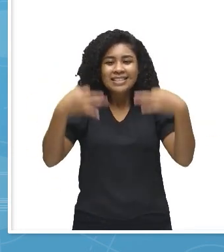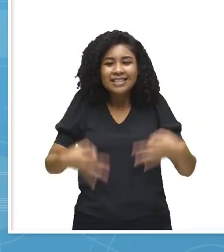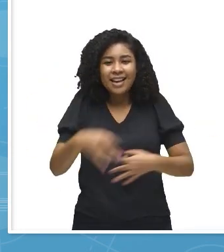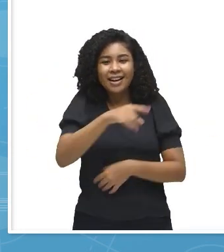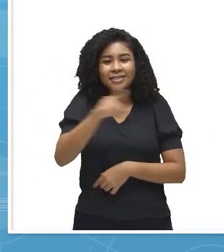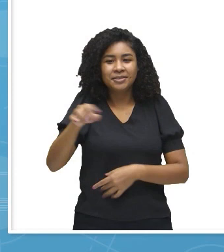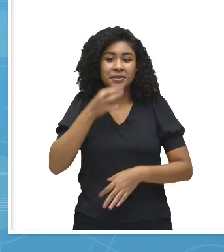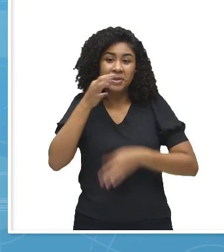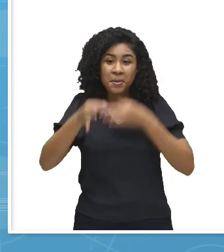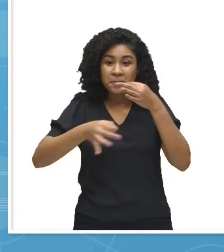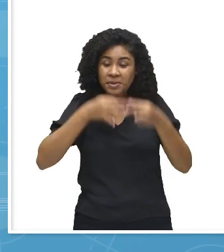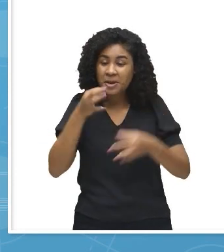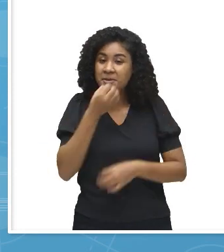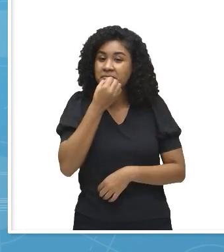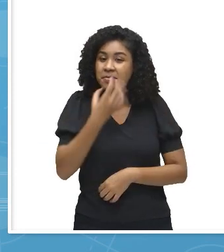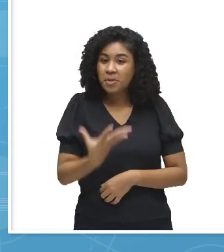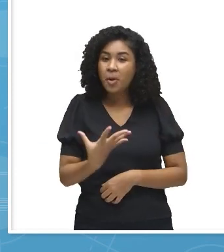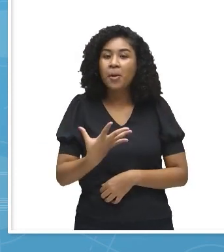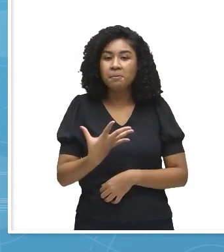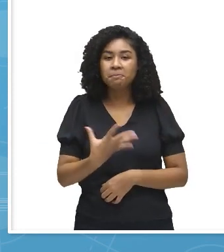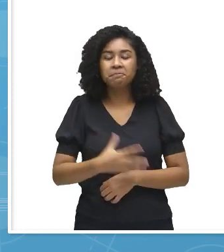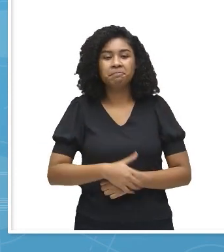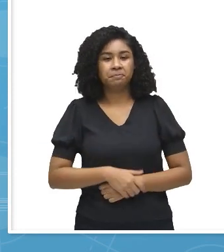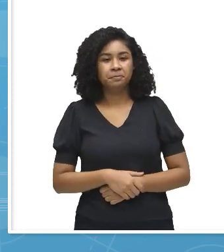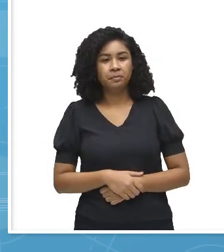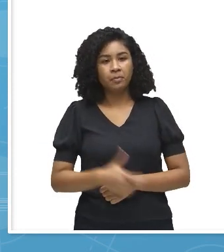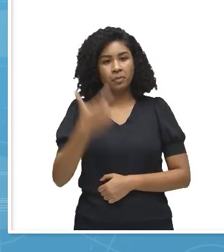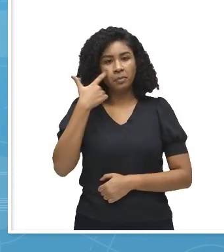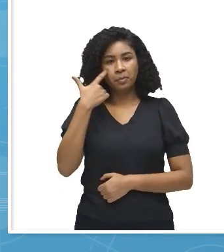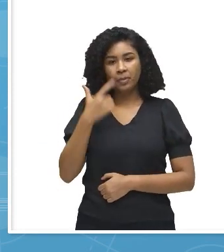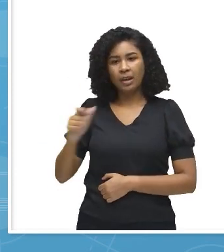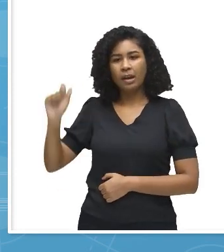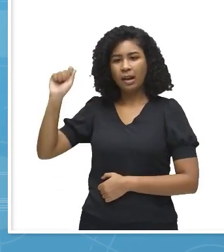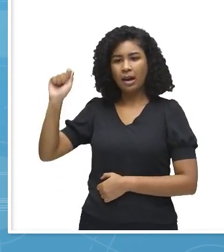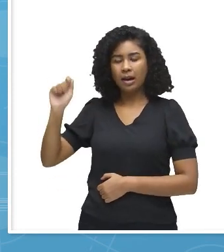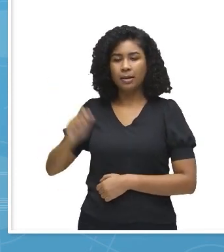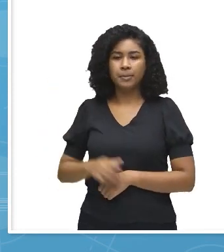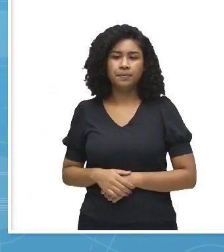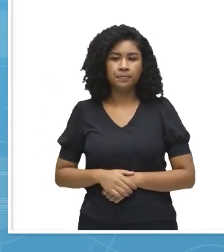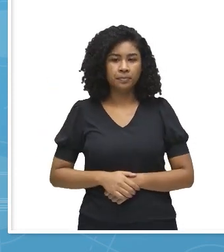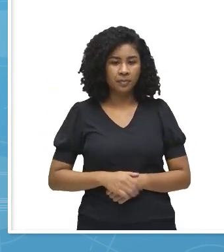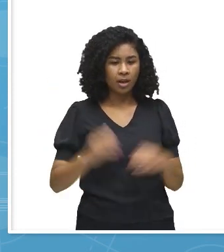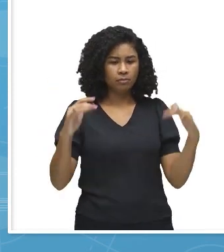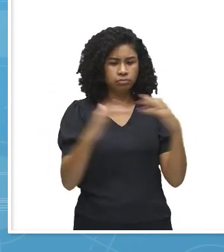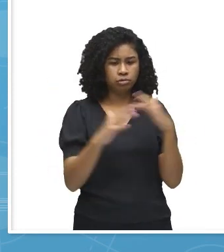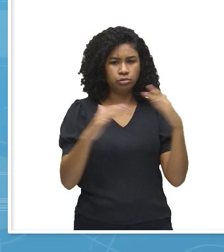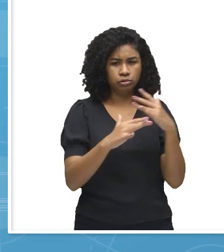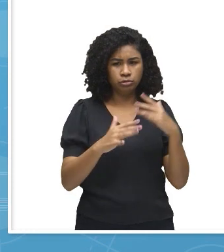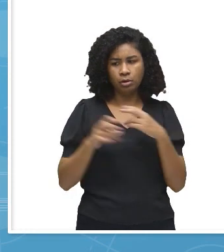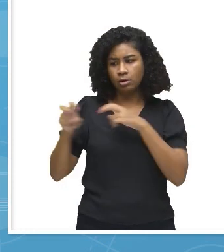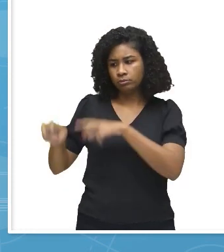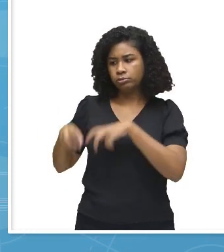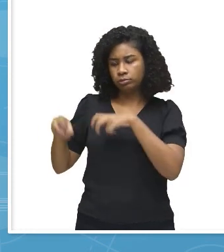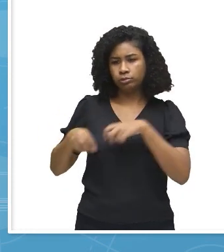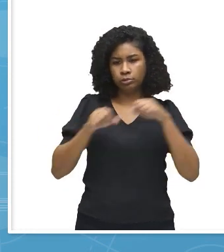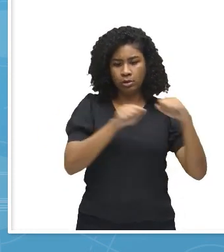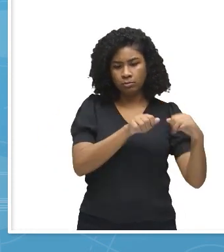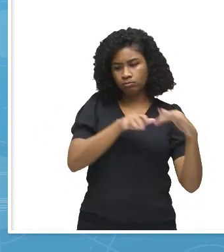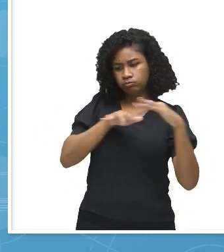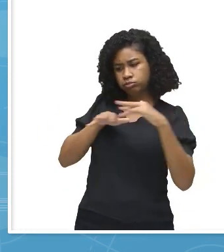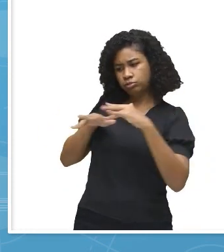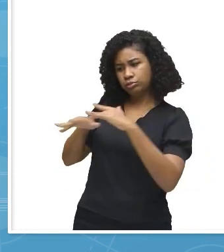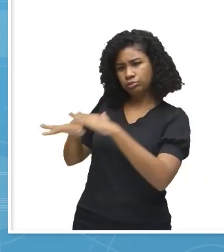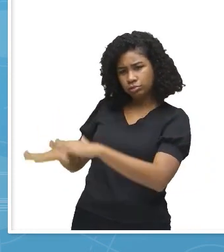1. Então, na letra A, a gente tem a ruralização das sociedades, né? Isso não aconteceu, muito pelo contrário, gente. O